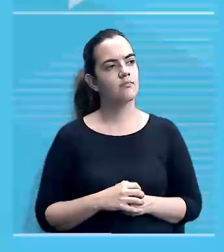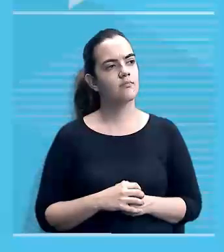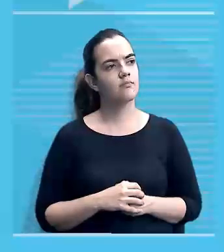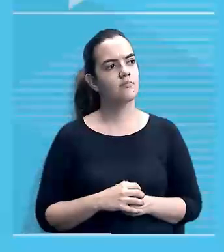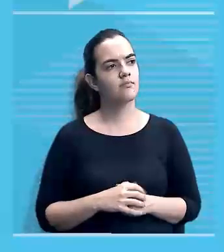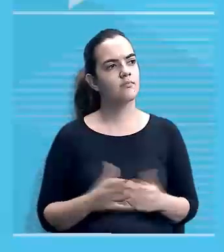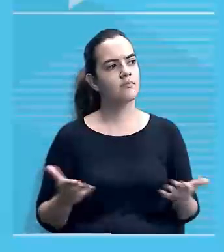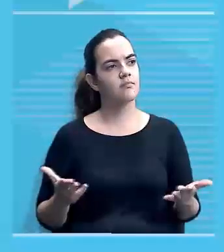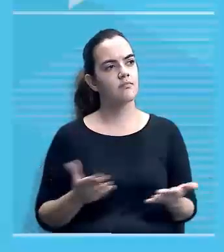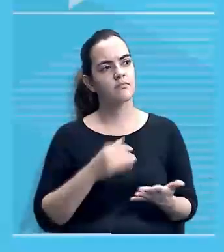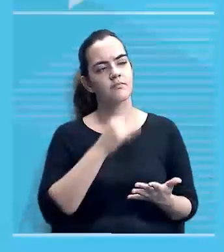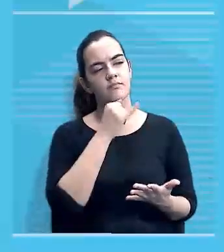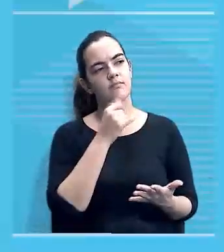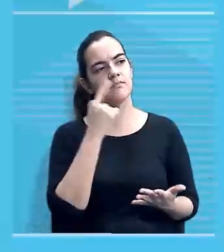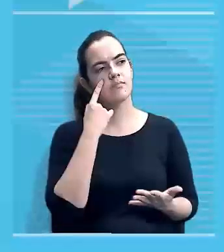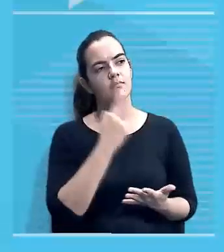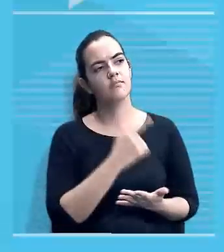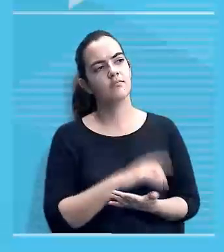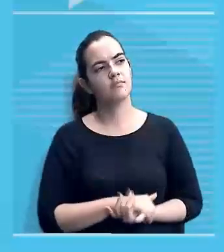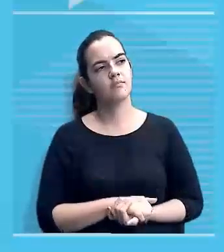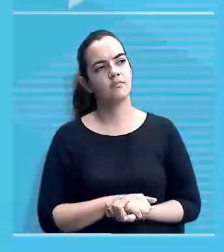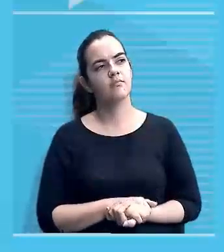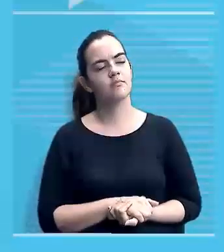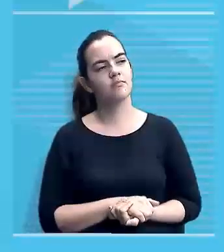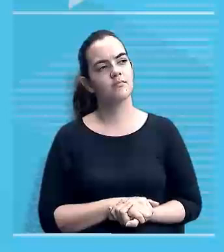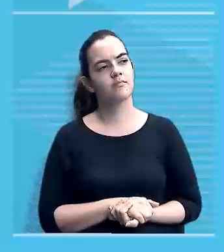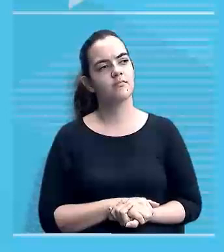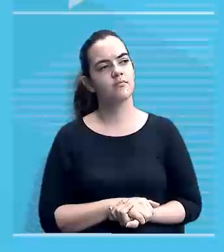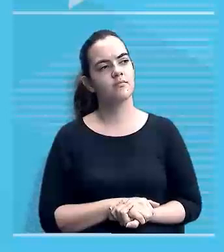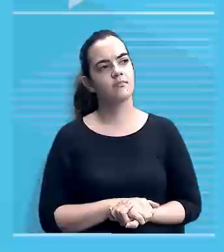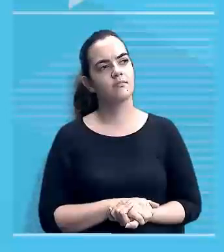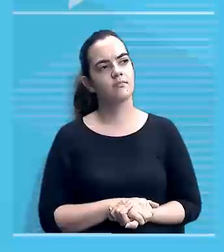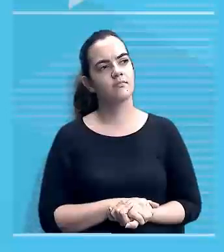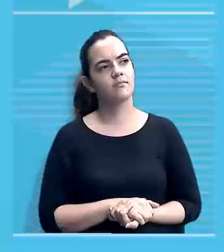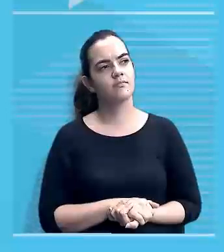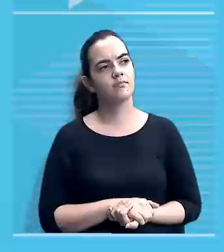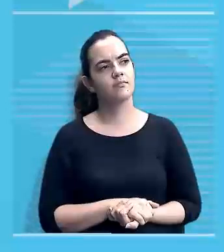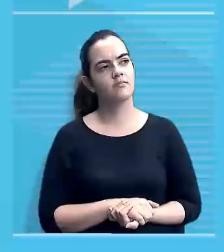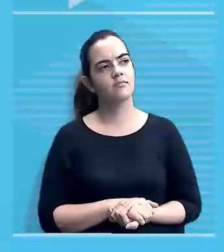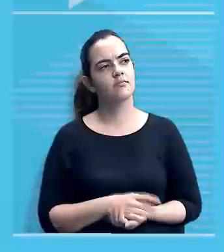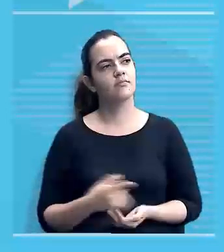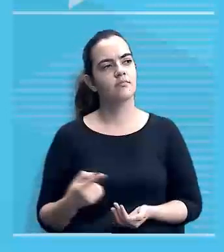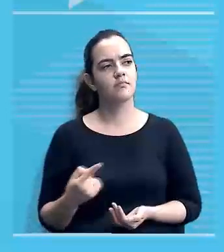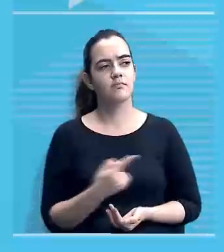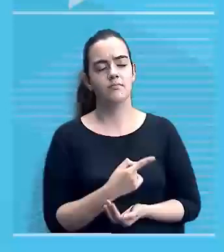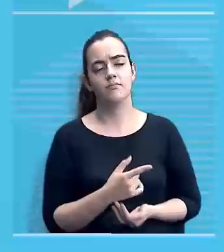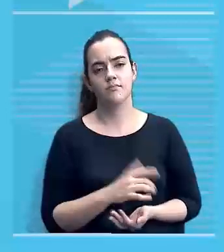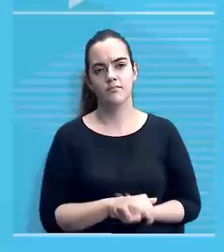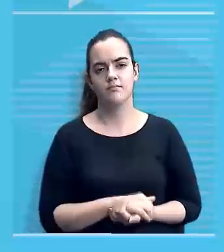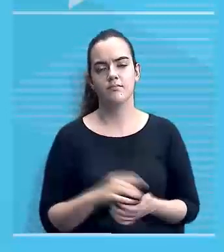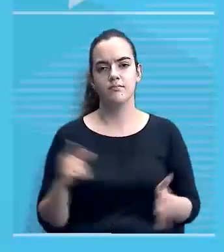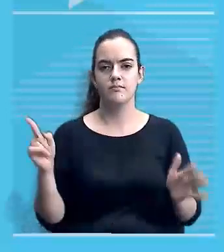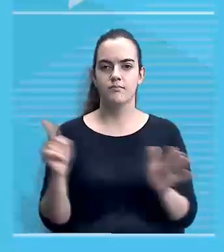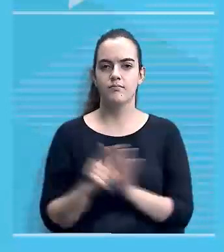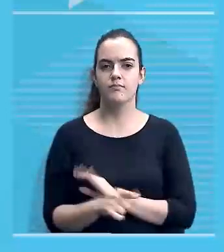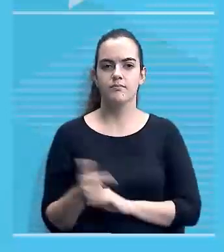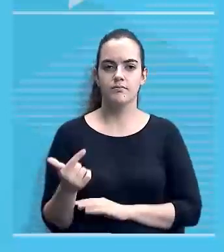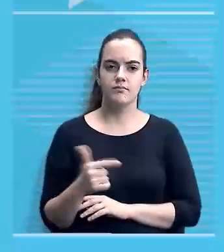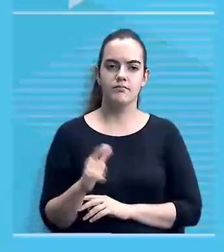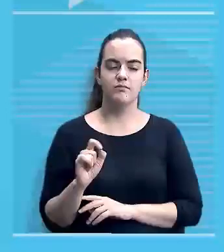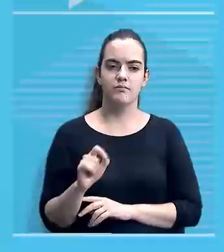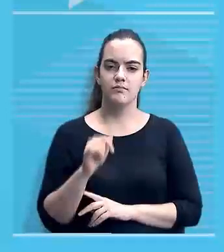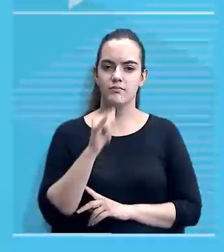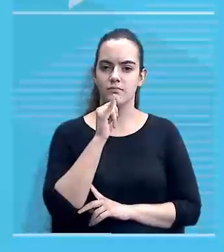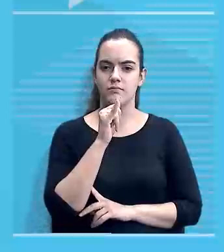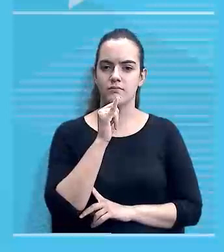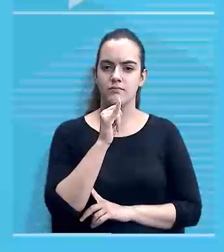slide olha só segura a questão segunda questão diz o seguinte o crescimento das